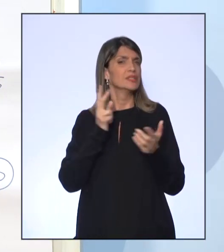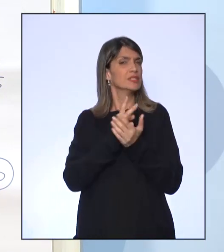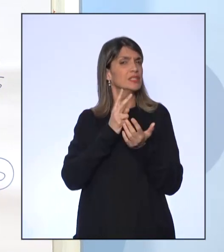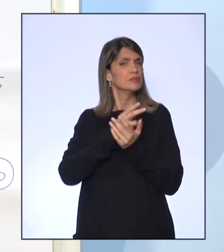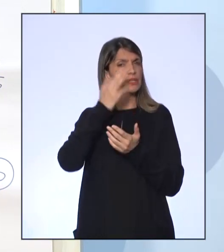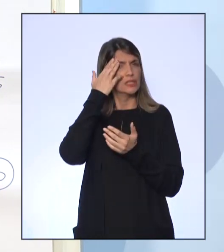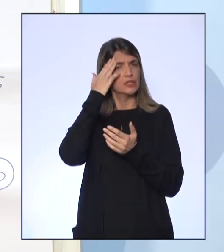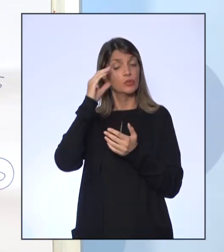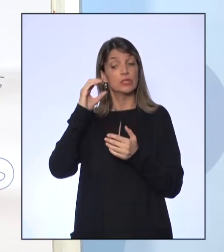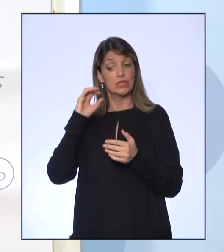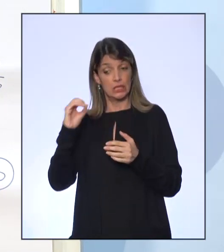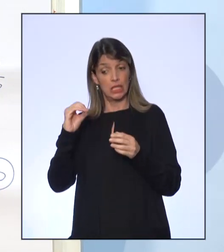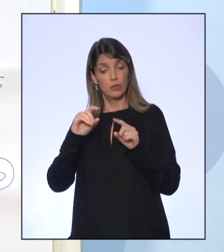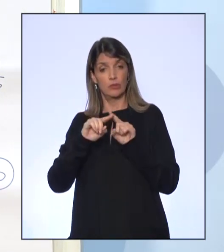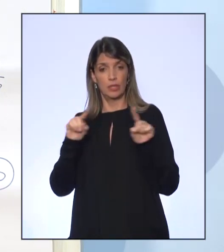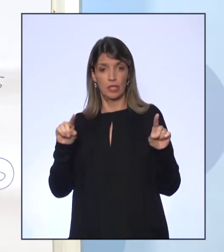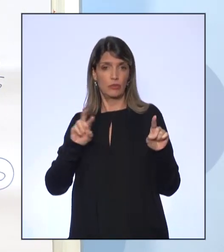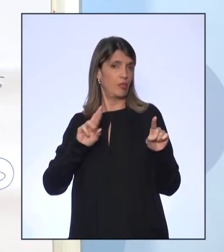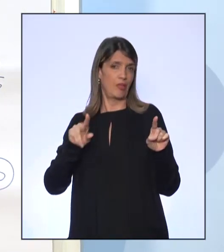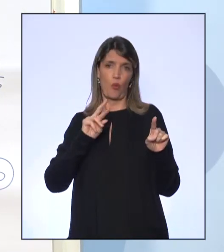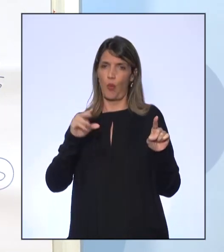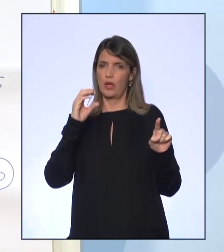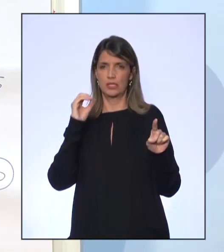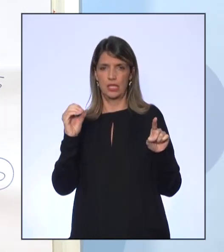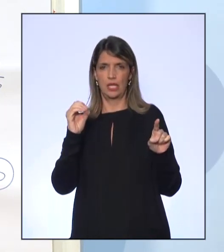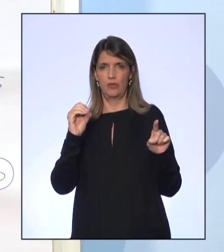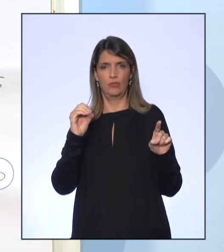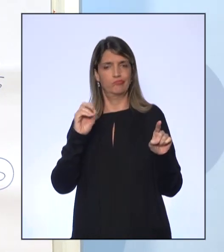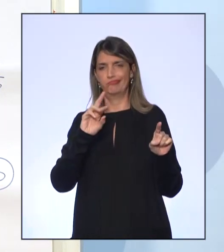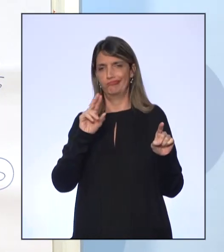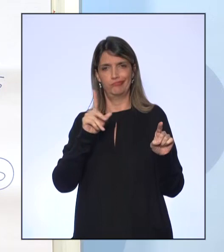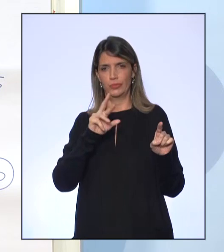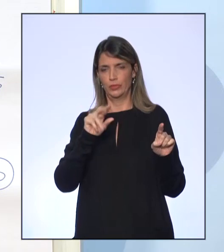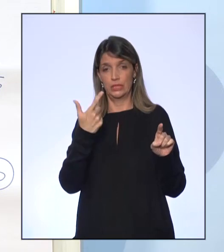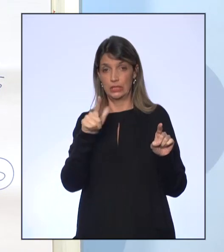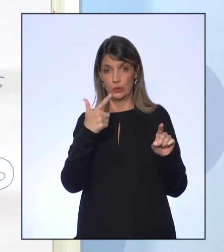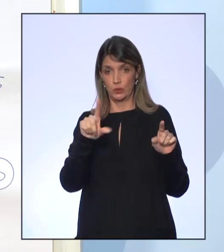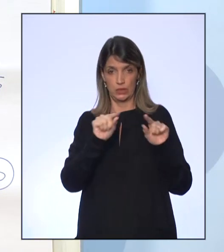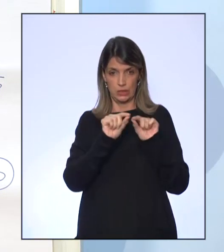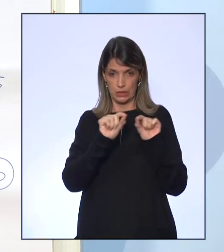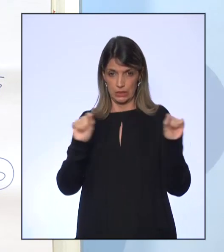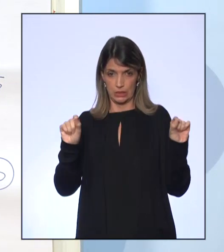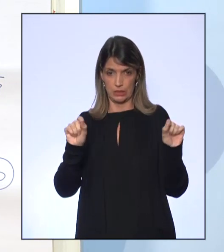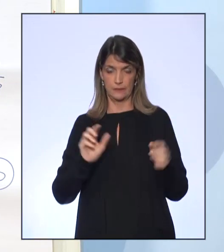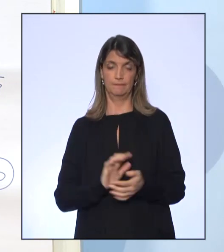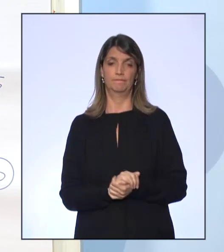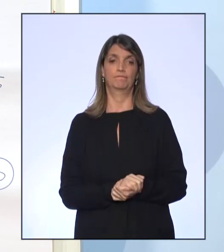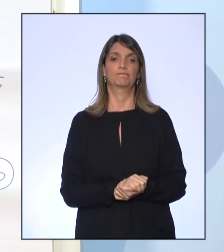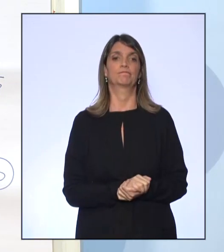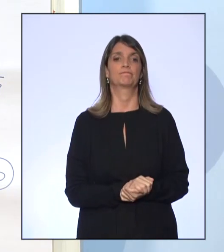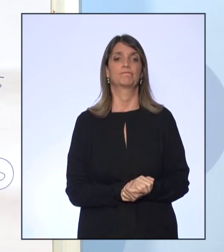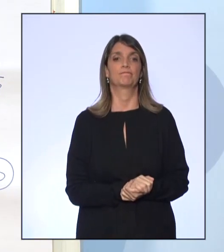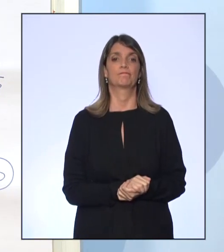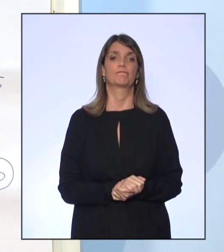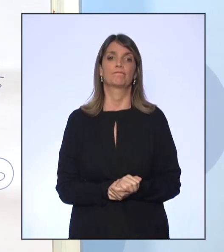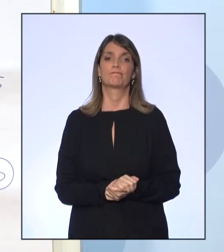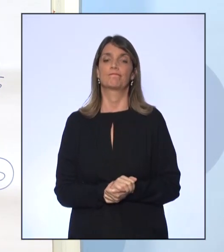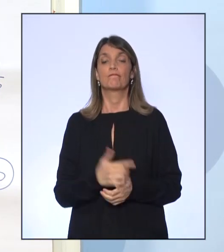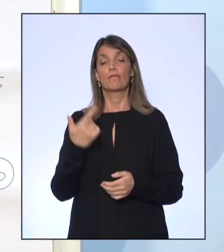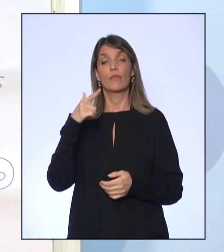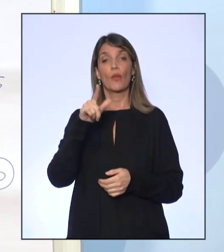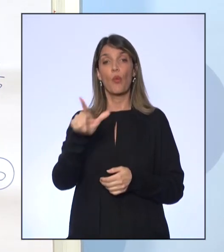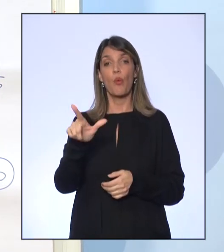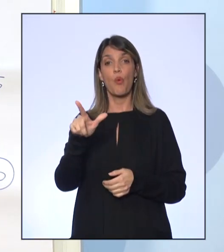zero está alinhado, não é zero, não está alinhado. Basicamente é isso e a gente fecha essa questão, tá? No próximo exemplo que eu vou passar